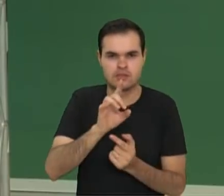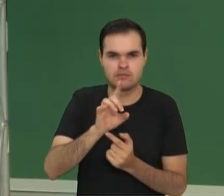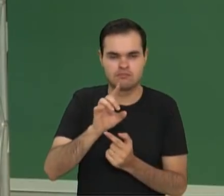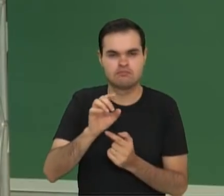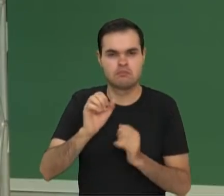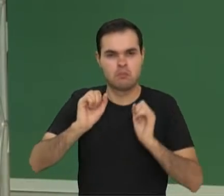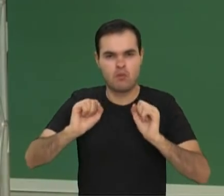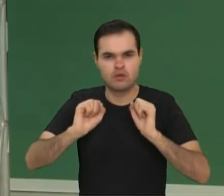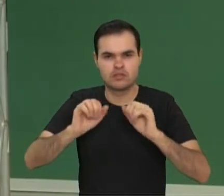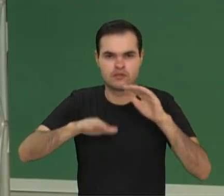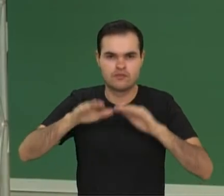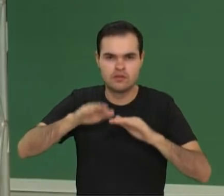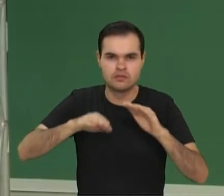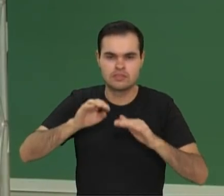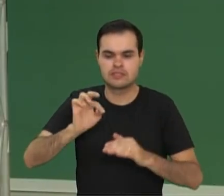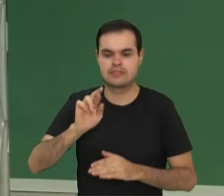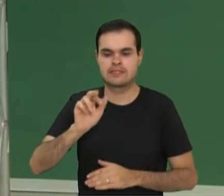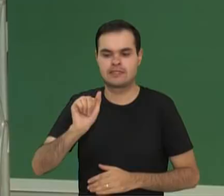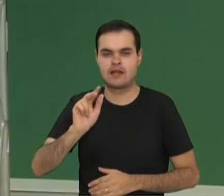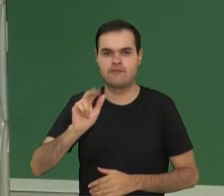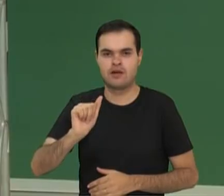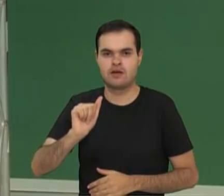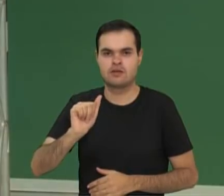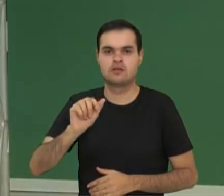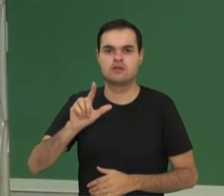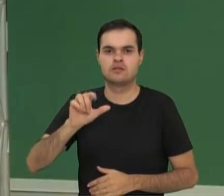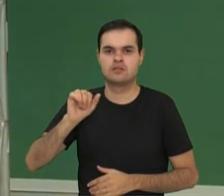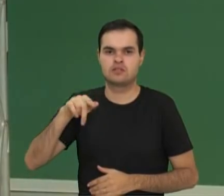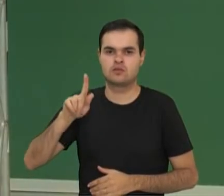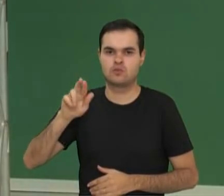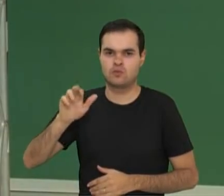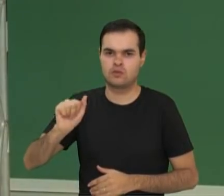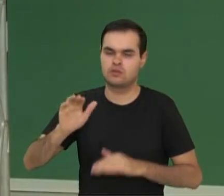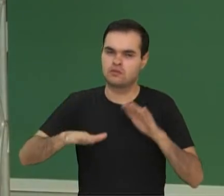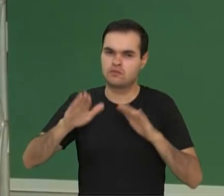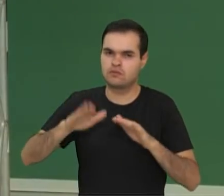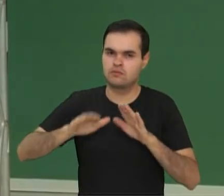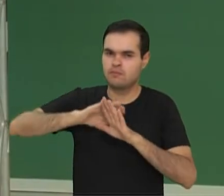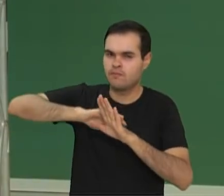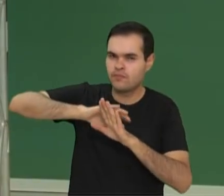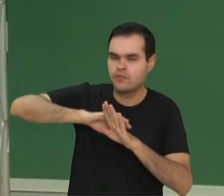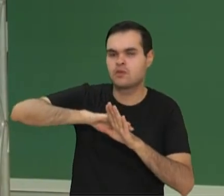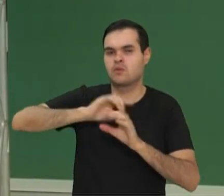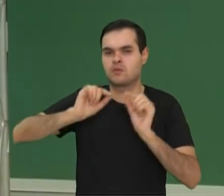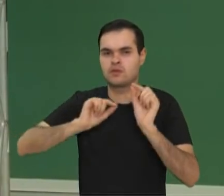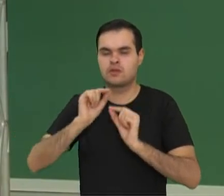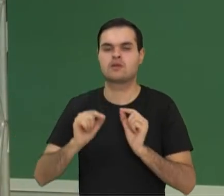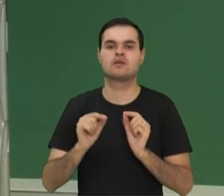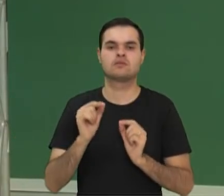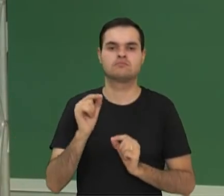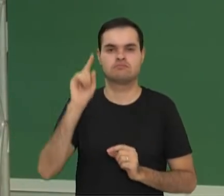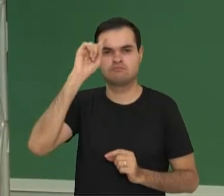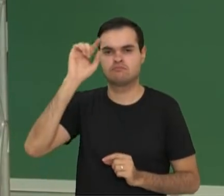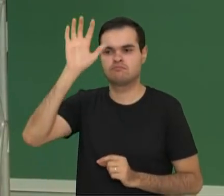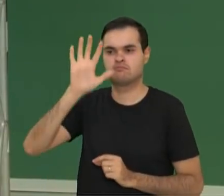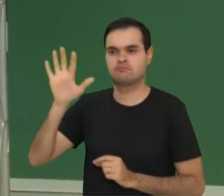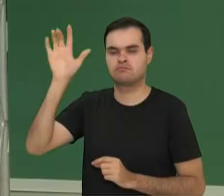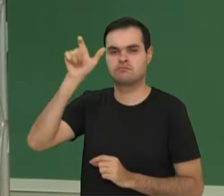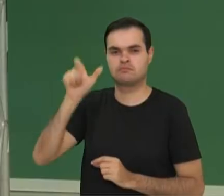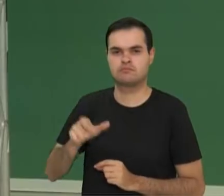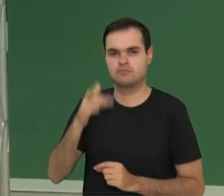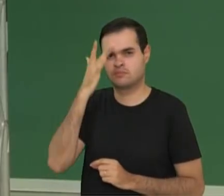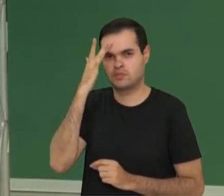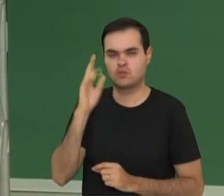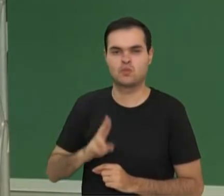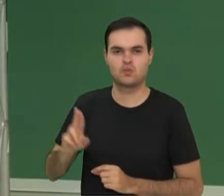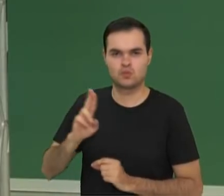um trava-língua aí com as palavras. Talvez ele queira deixar subconsciente a ideia de que as pessoas